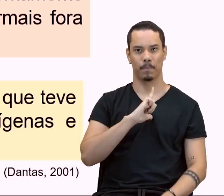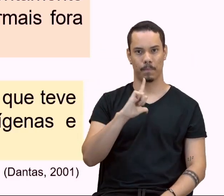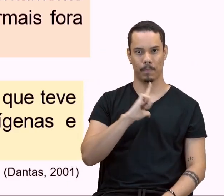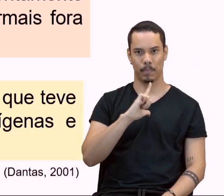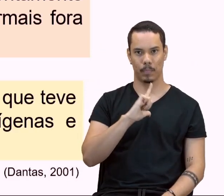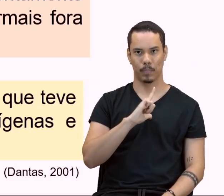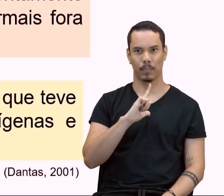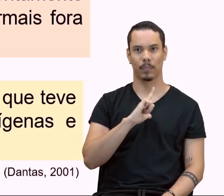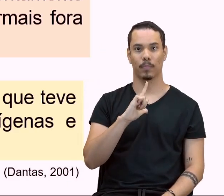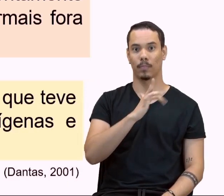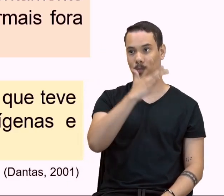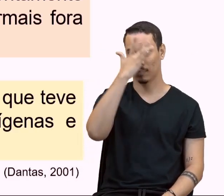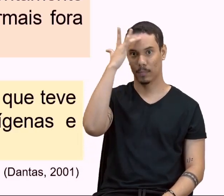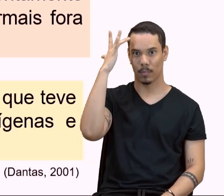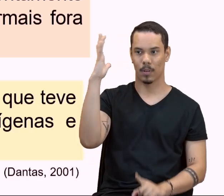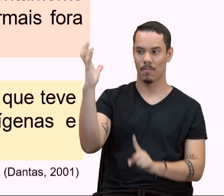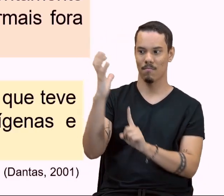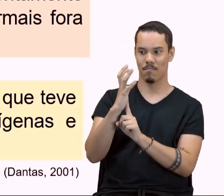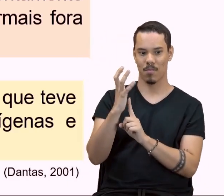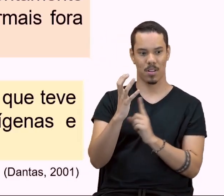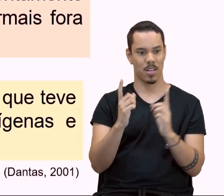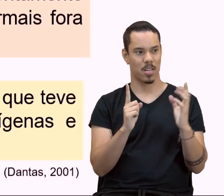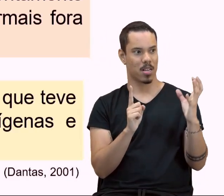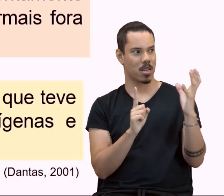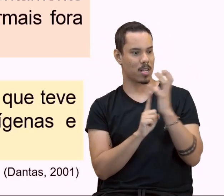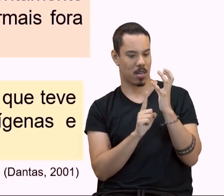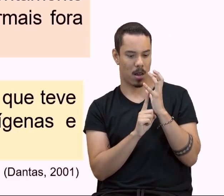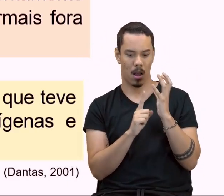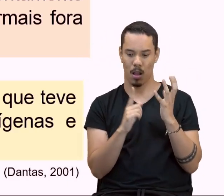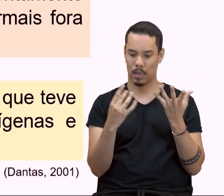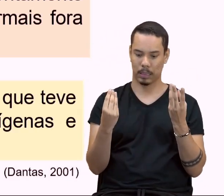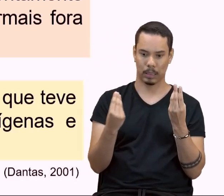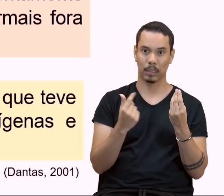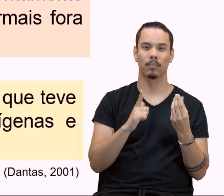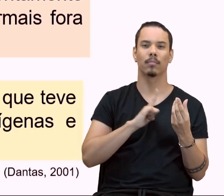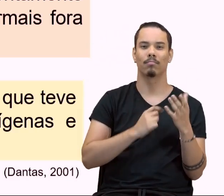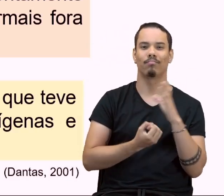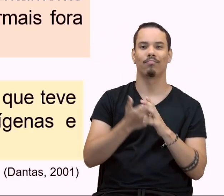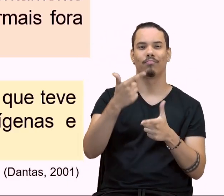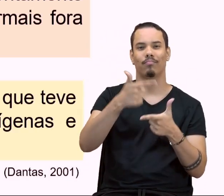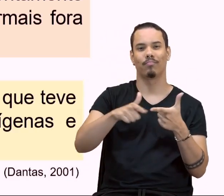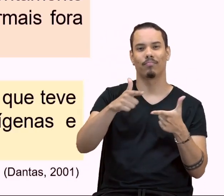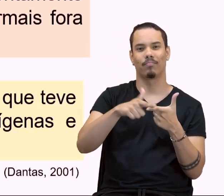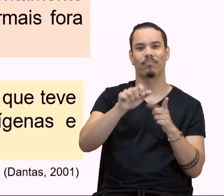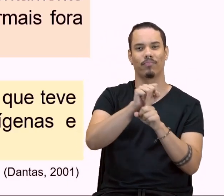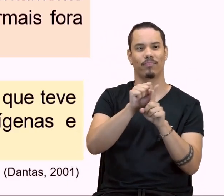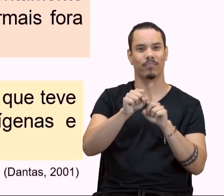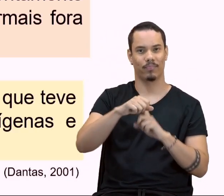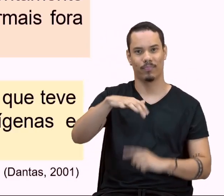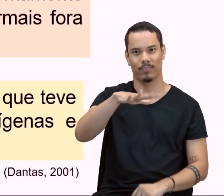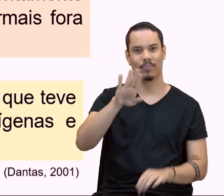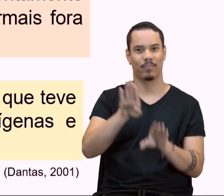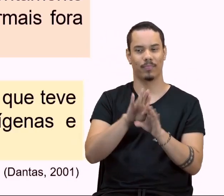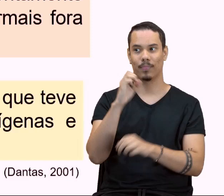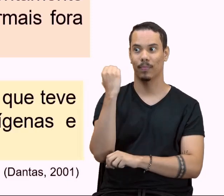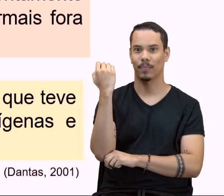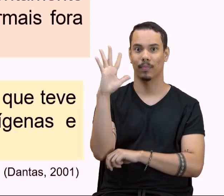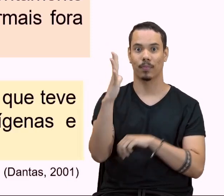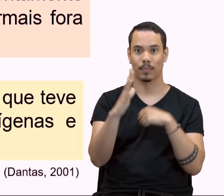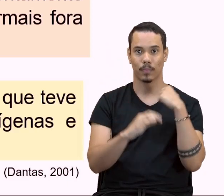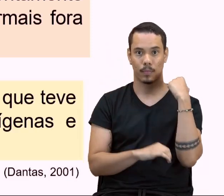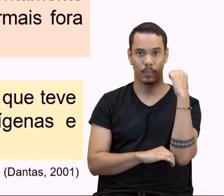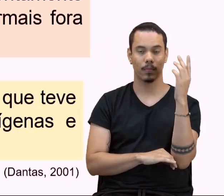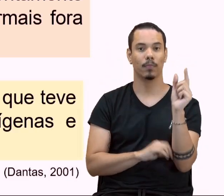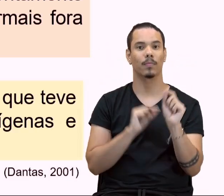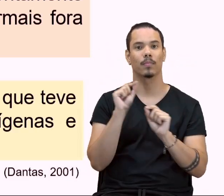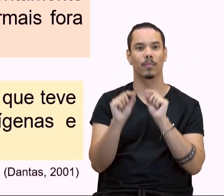essas invasões de terras, aí vai surgir um outro problema de ordem social e ambiental. O